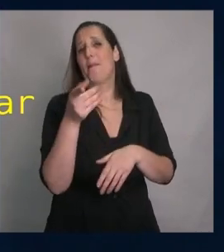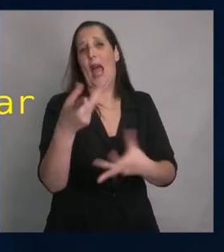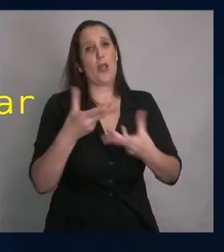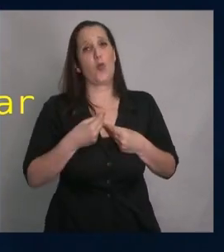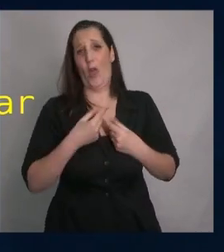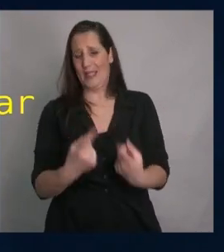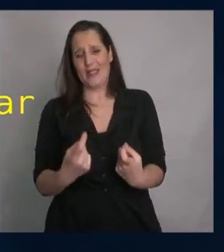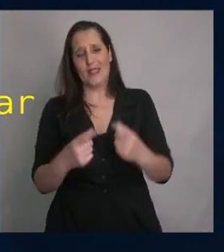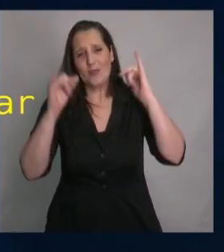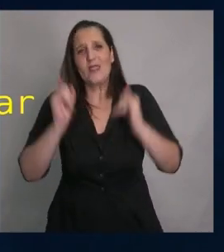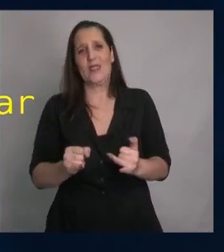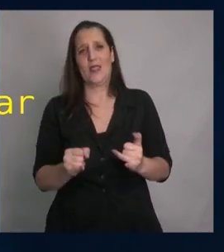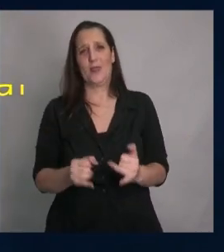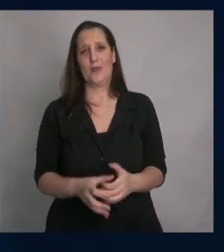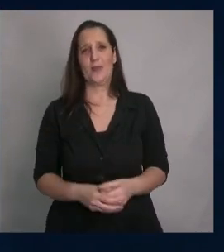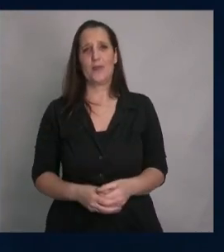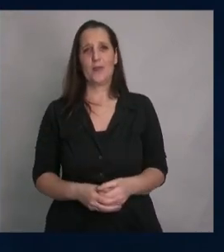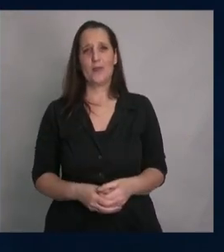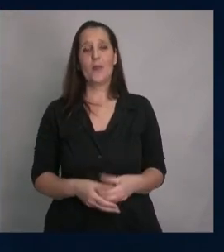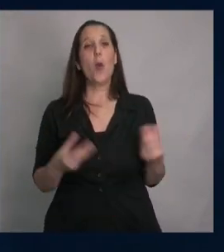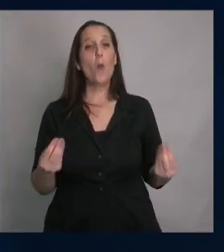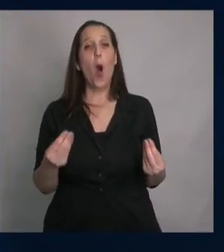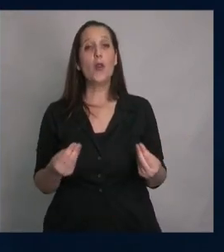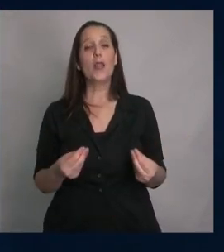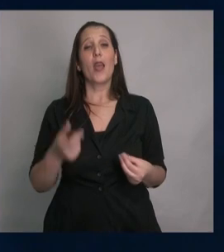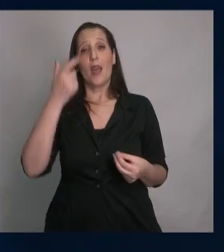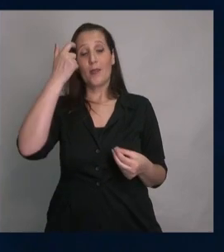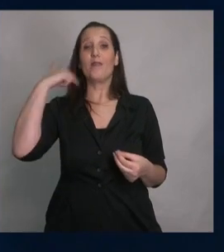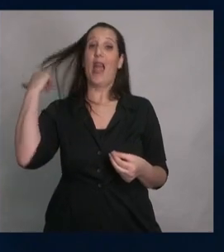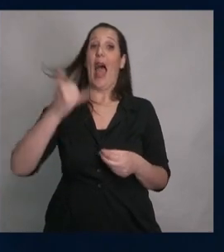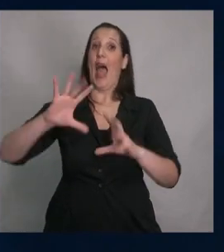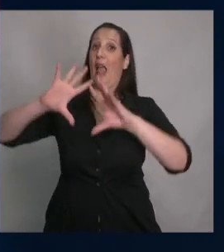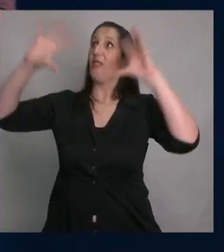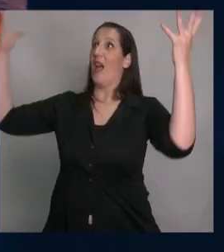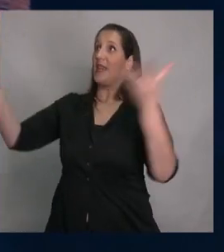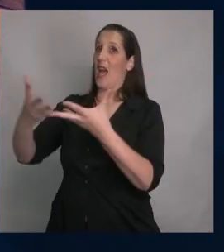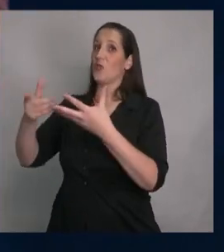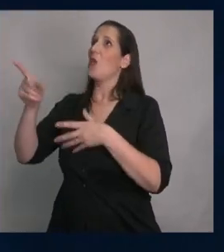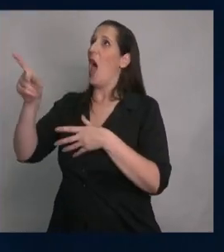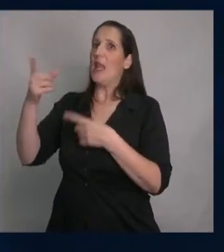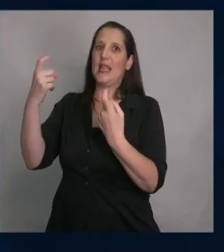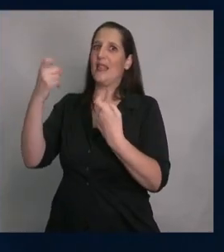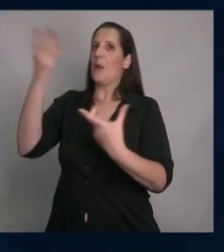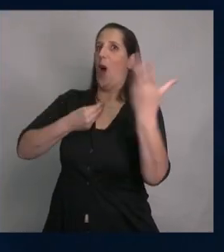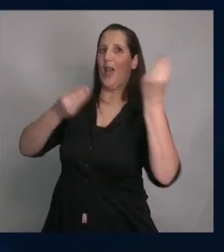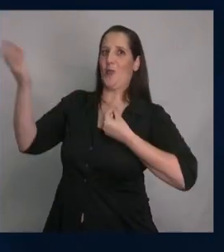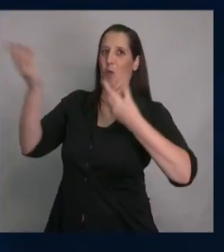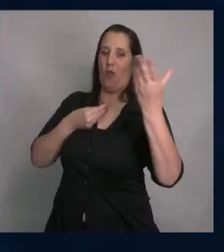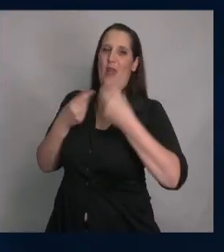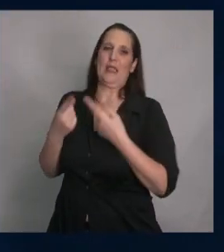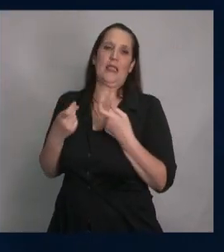frente internacional é fundamental. Constituir observatórios